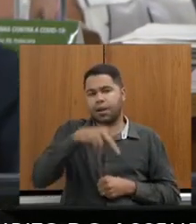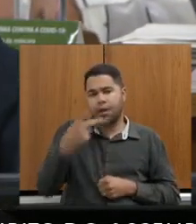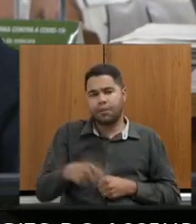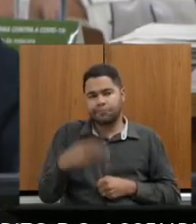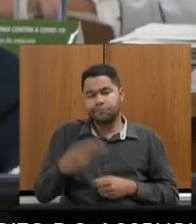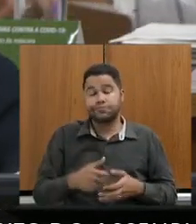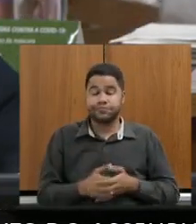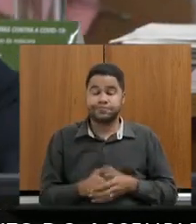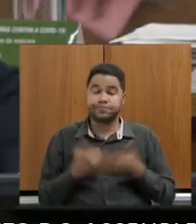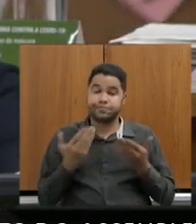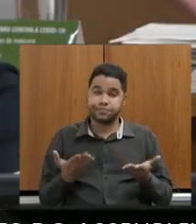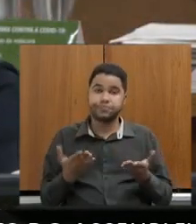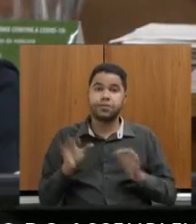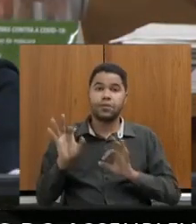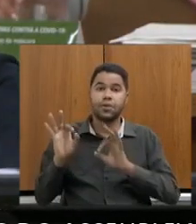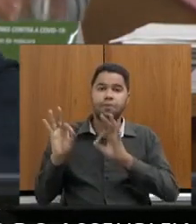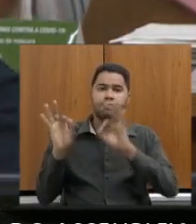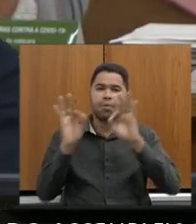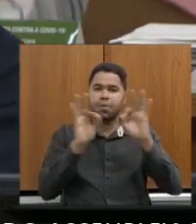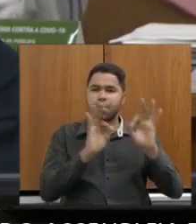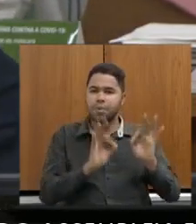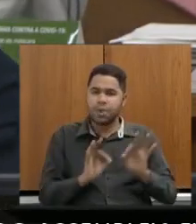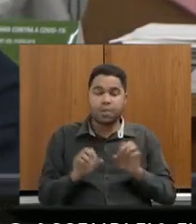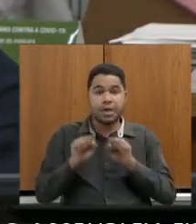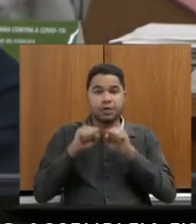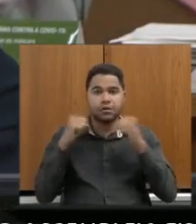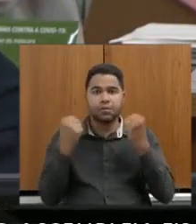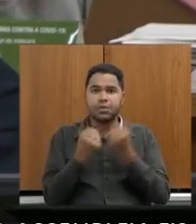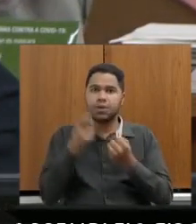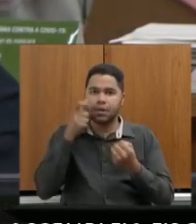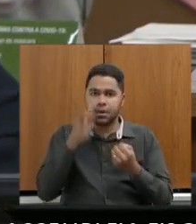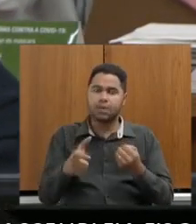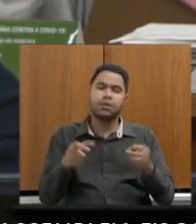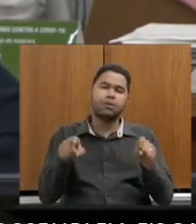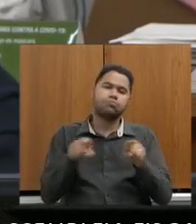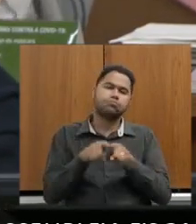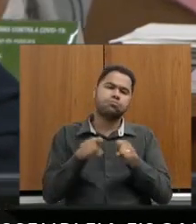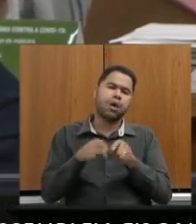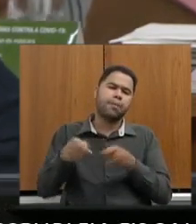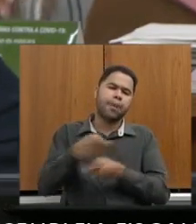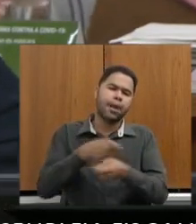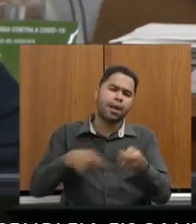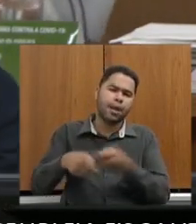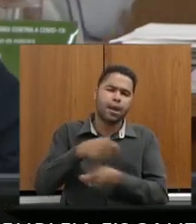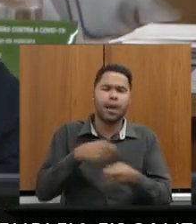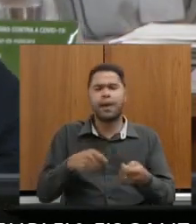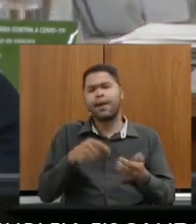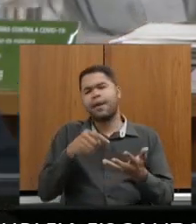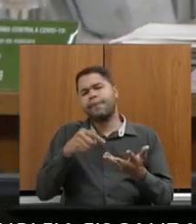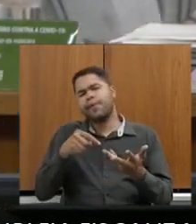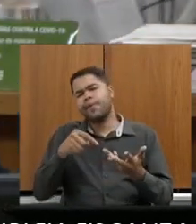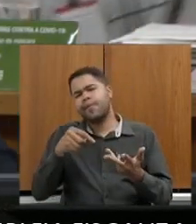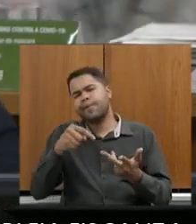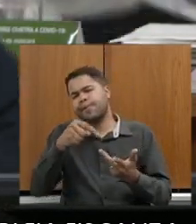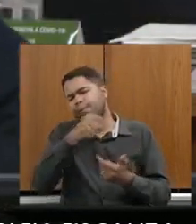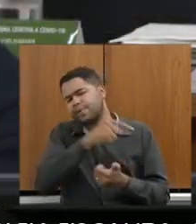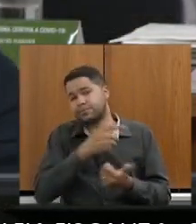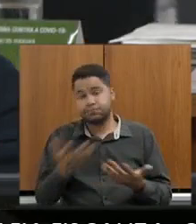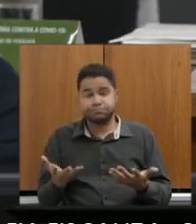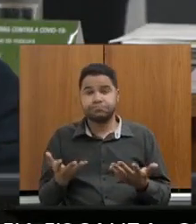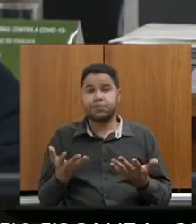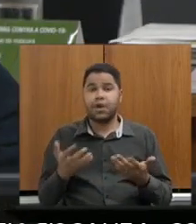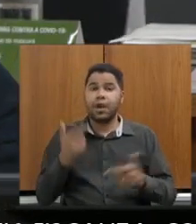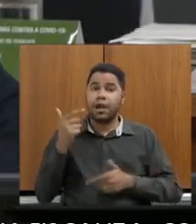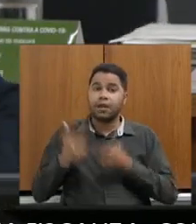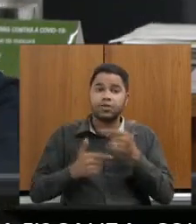do Estado então a gente fez muitos seminários interessante nós fizemos seminários aqui de negociação de gerenciamento de crise e fizemos o último seminário de